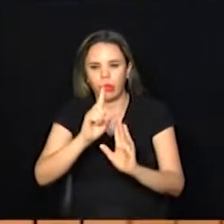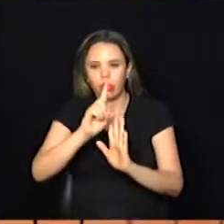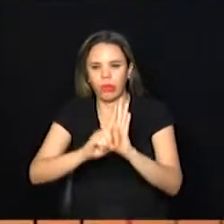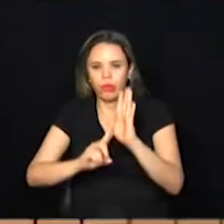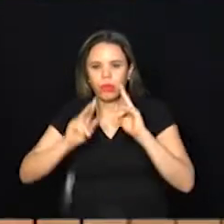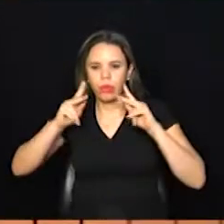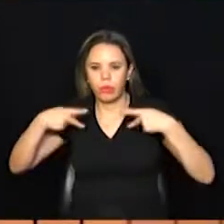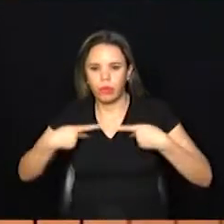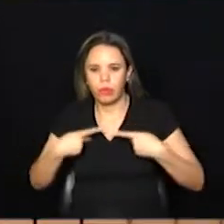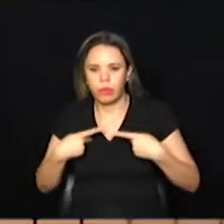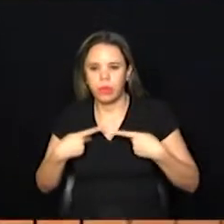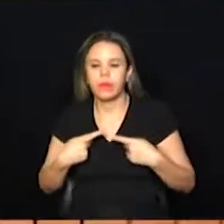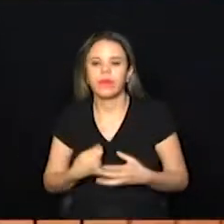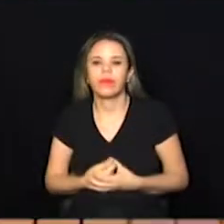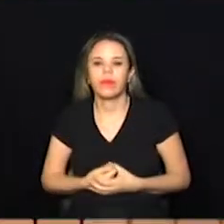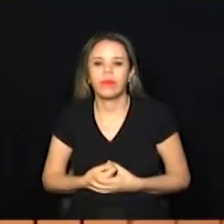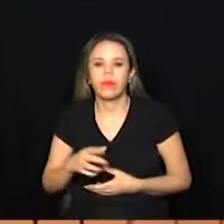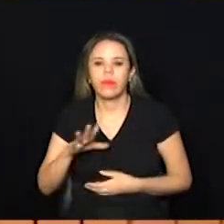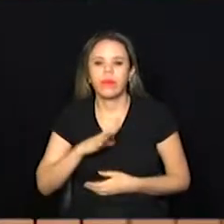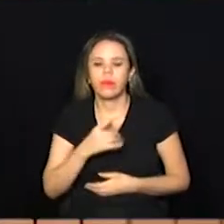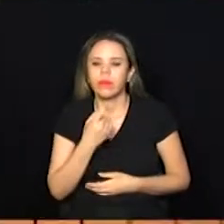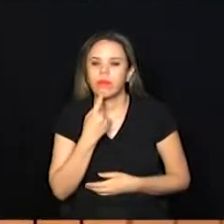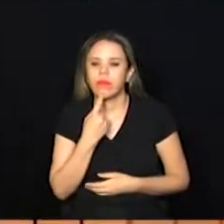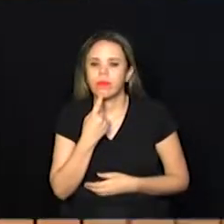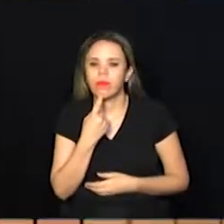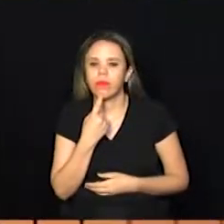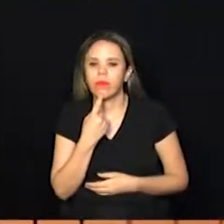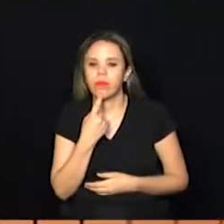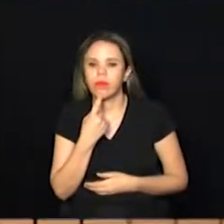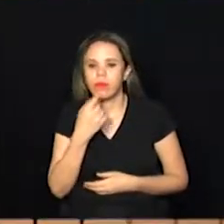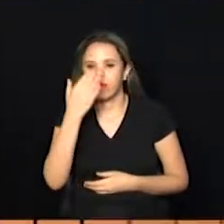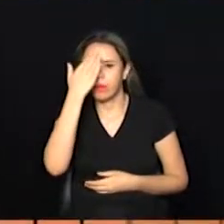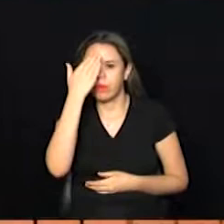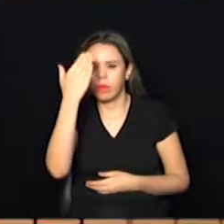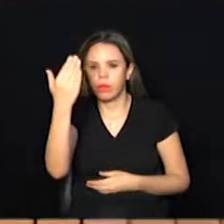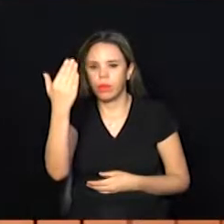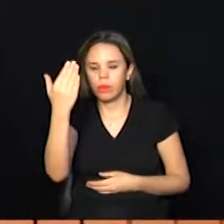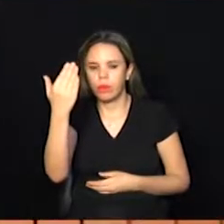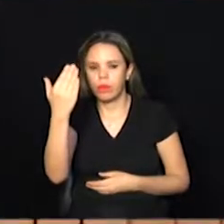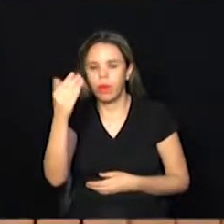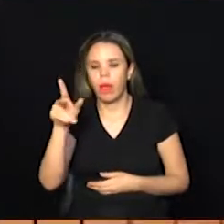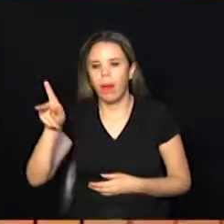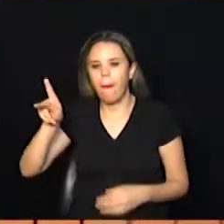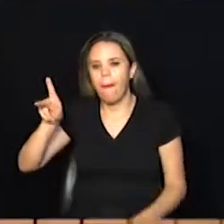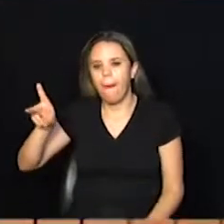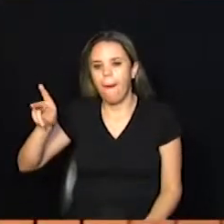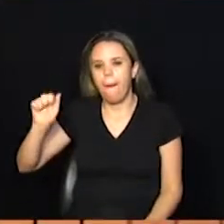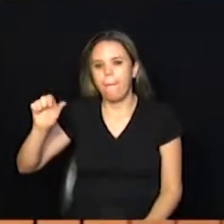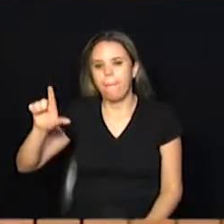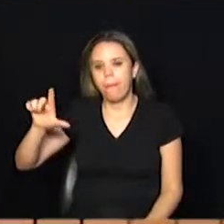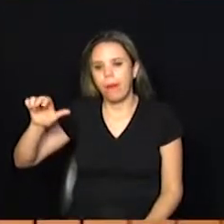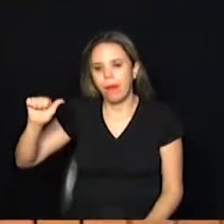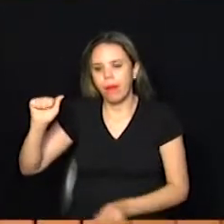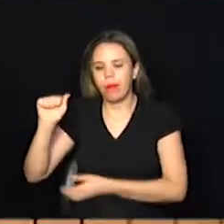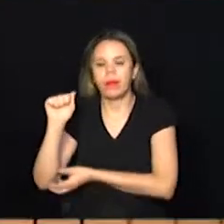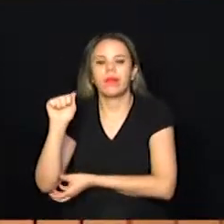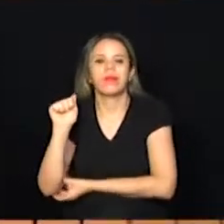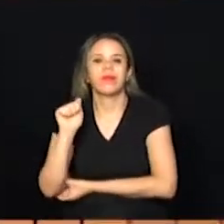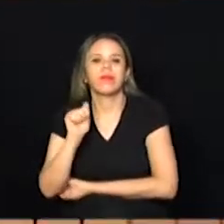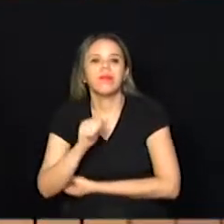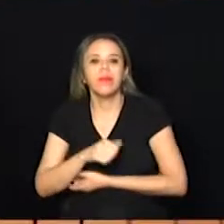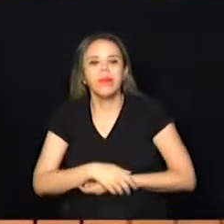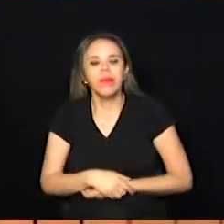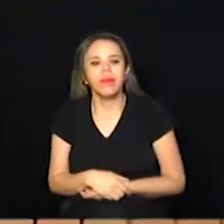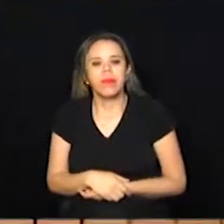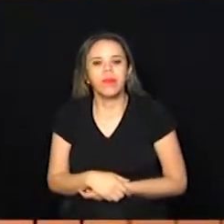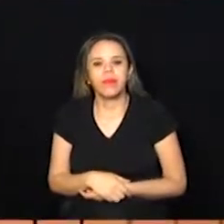e Direitos Humanos da cidade de Campinas. Agradecer a Paula Anselmo Nista, tá